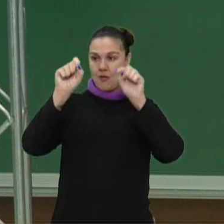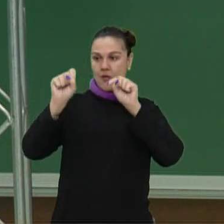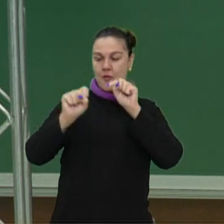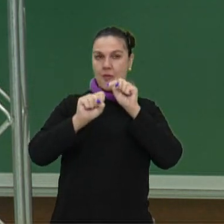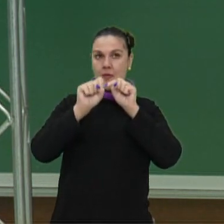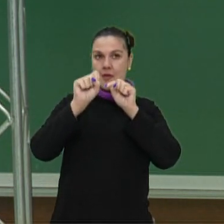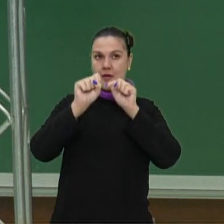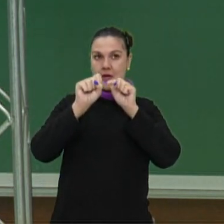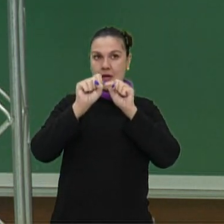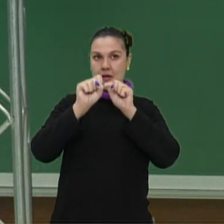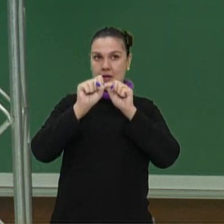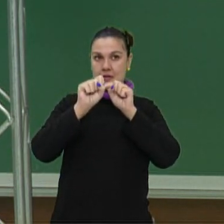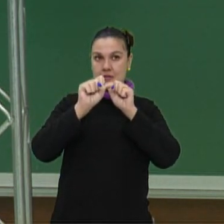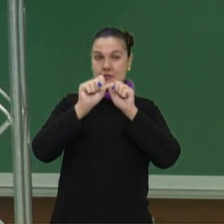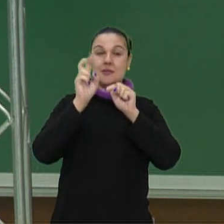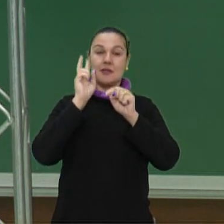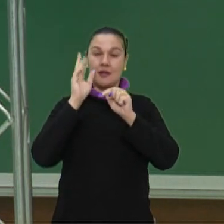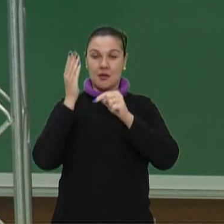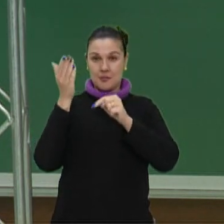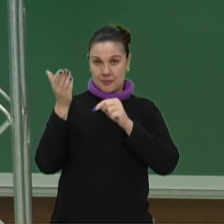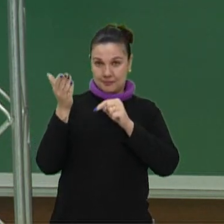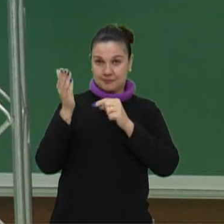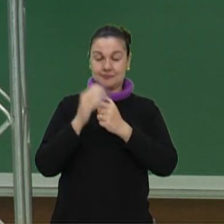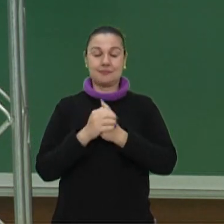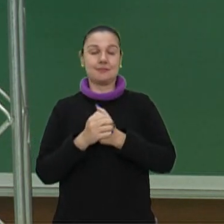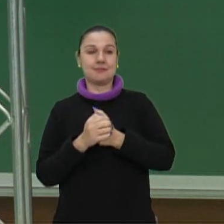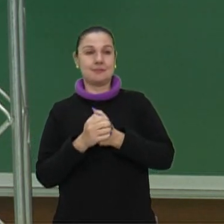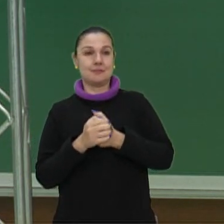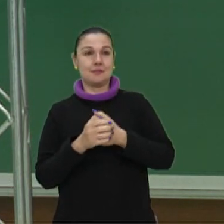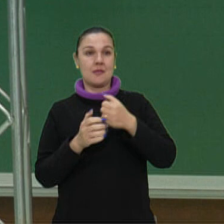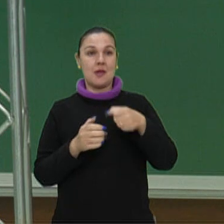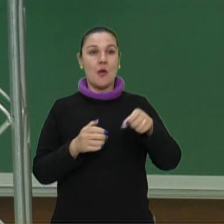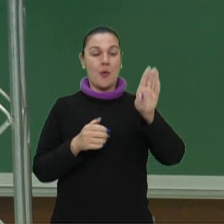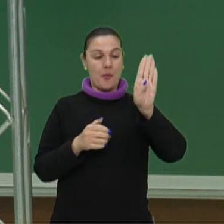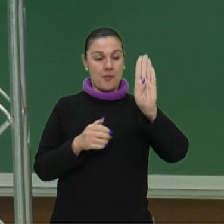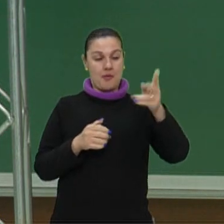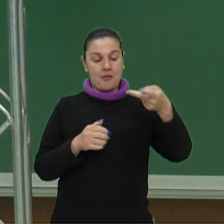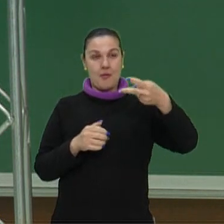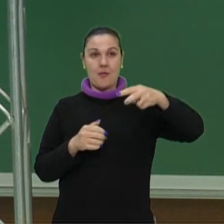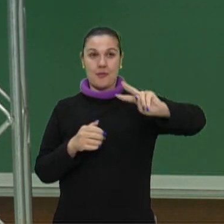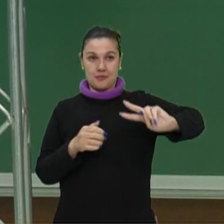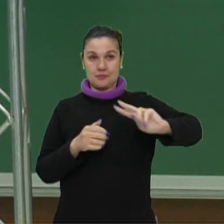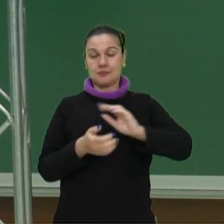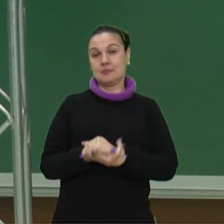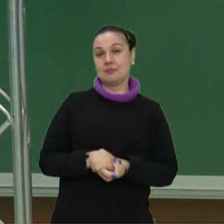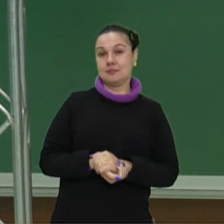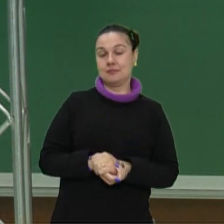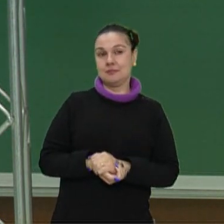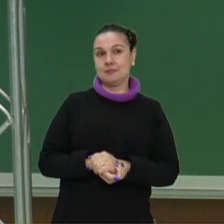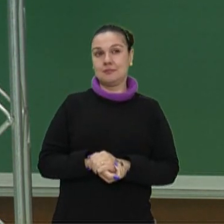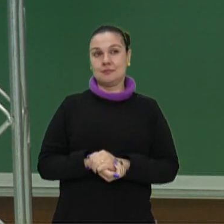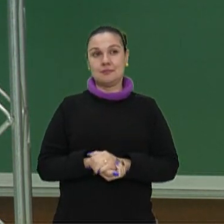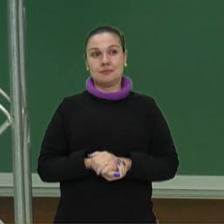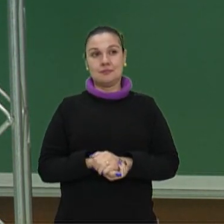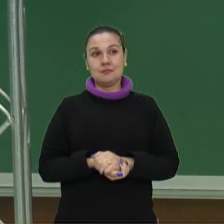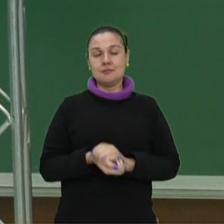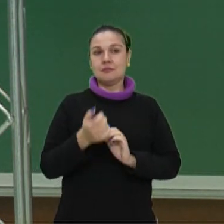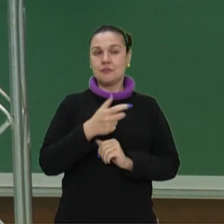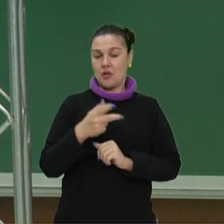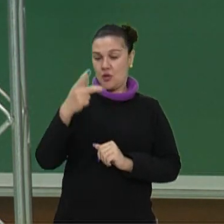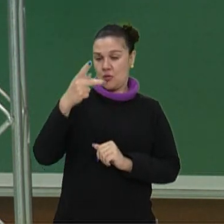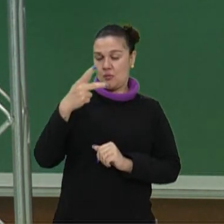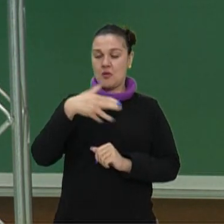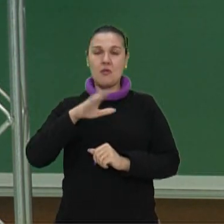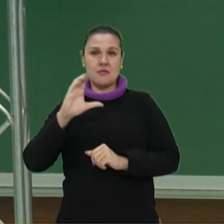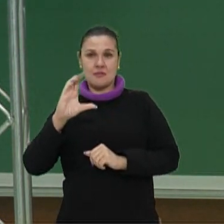soma é o b com sinal trocado, quando eu coloco menos b significa que é o b com sinal contrário, ok? E o p igual a